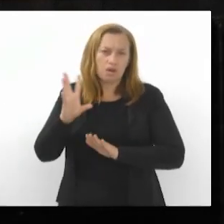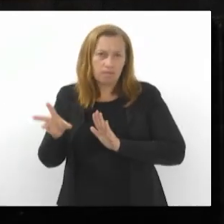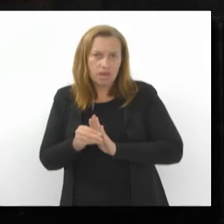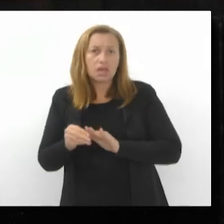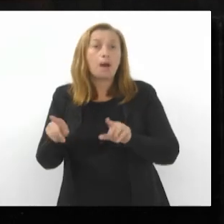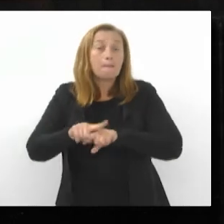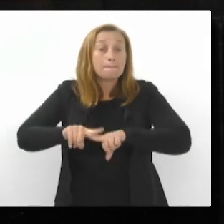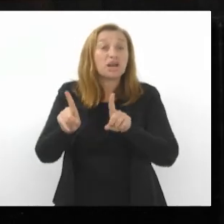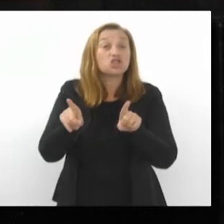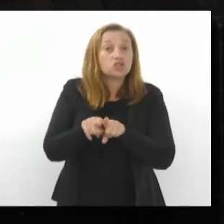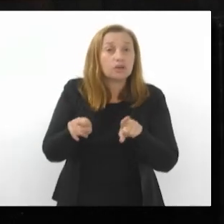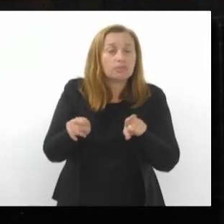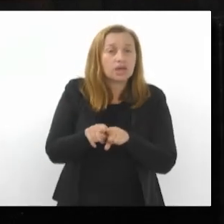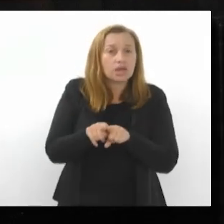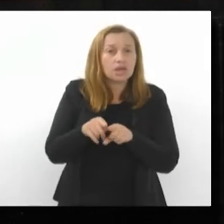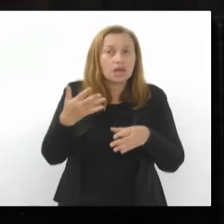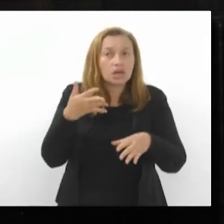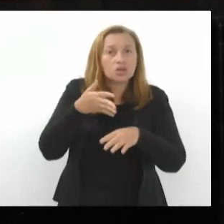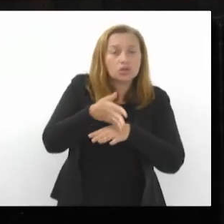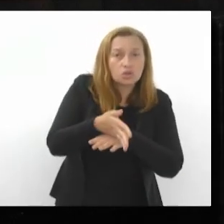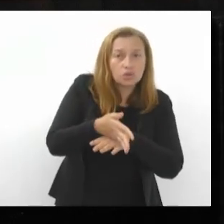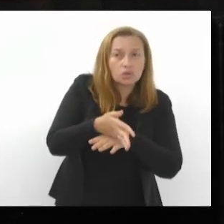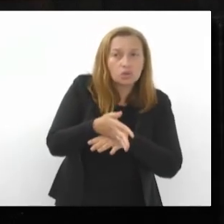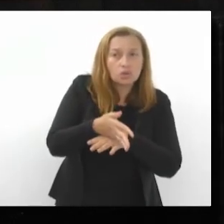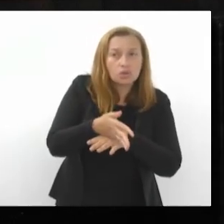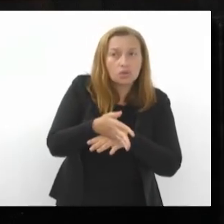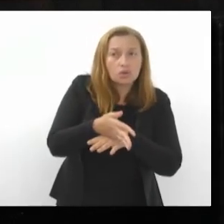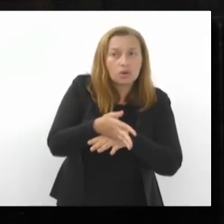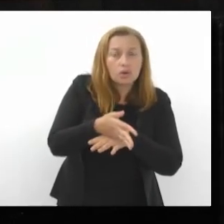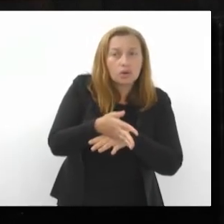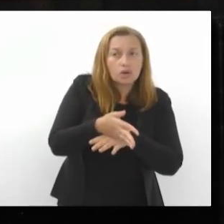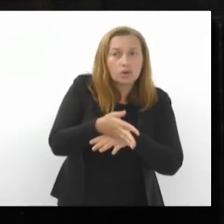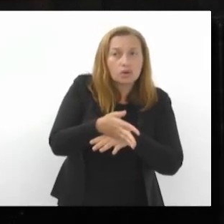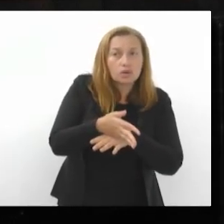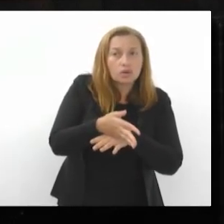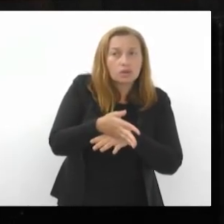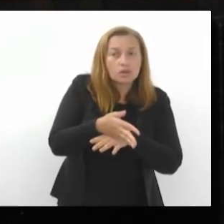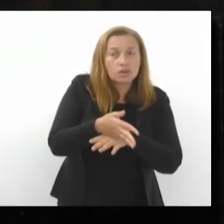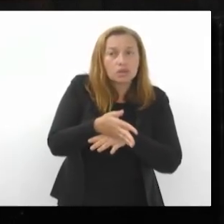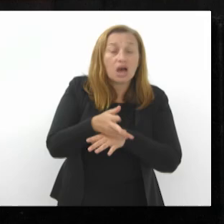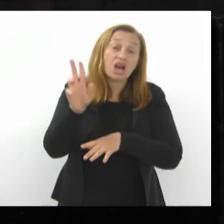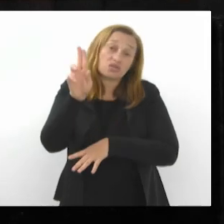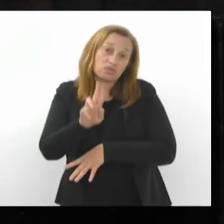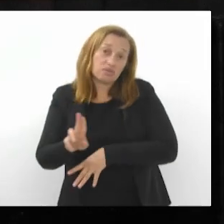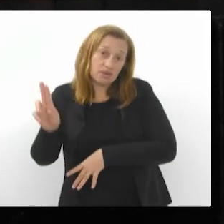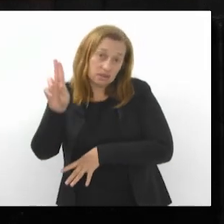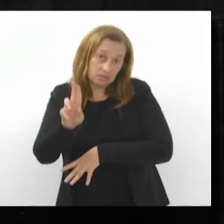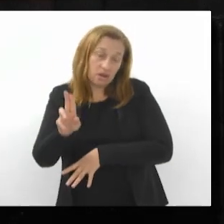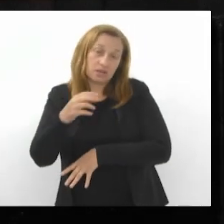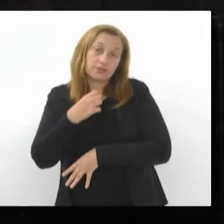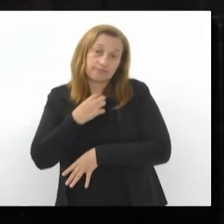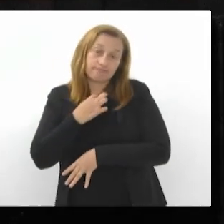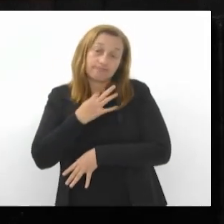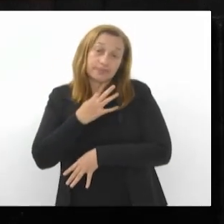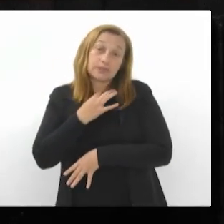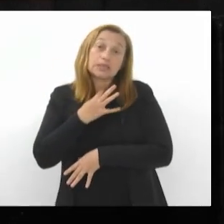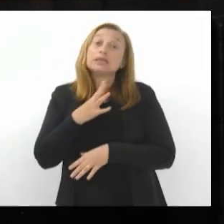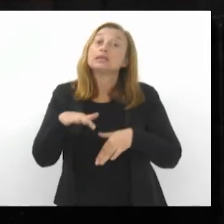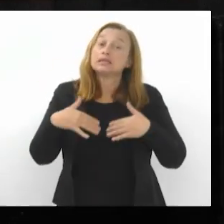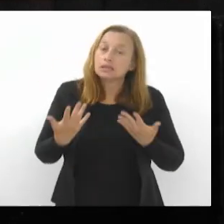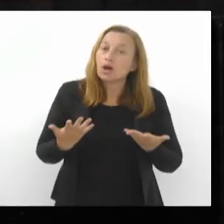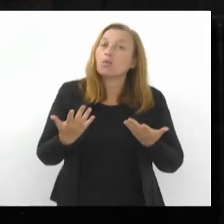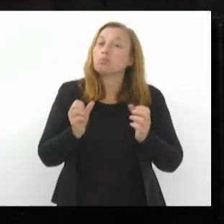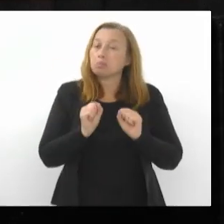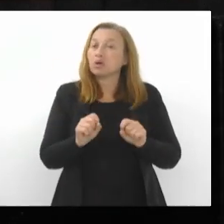mas também entrou de forma expressa as universidades. Então, pode ser